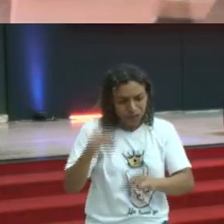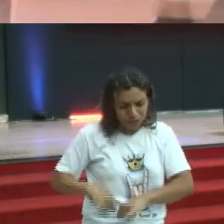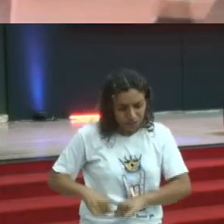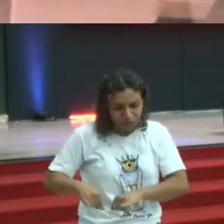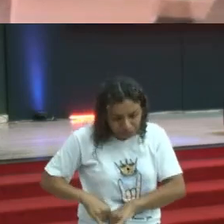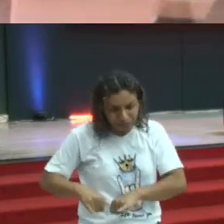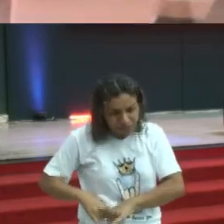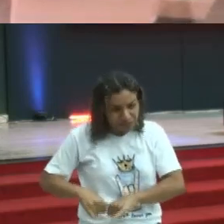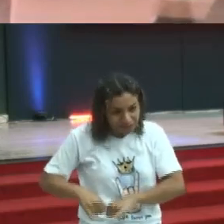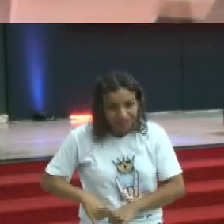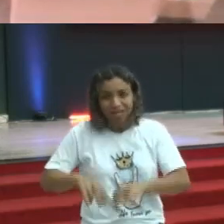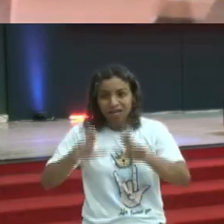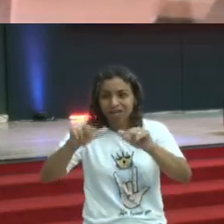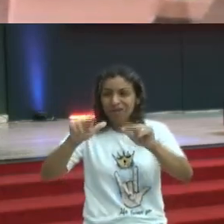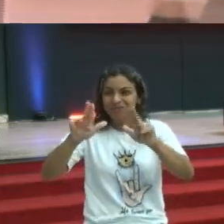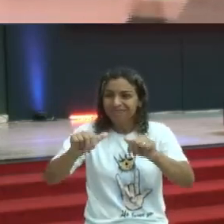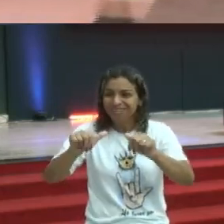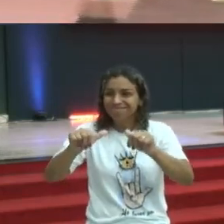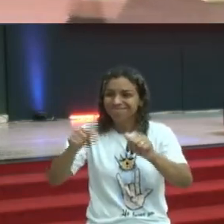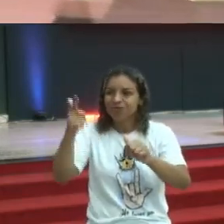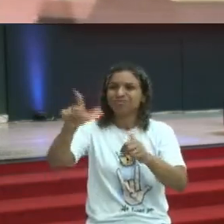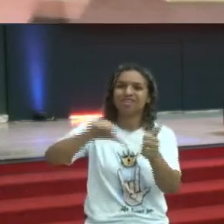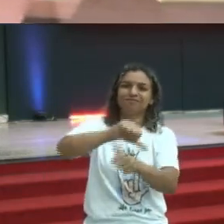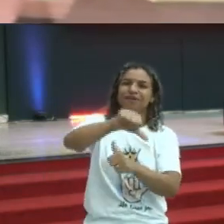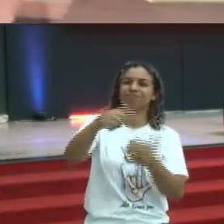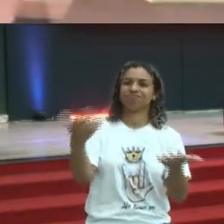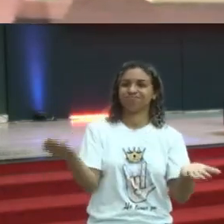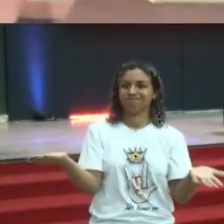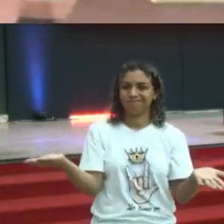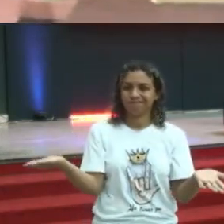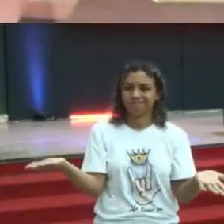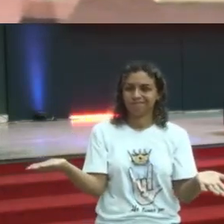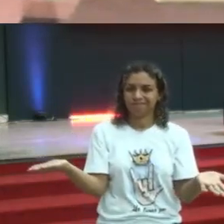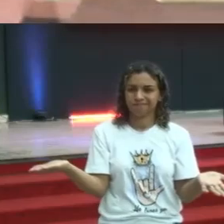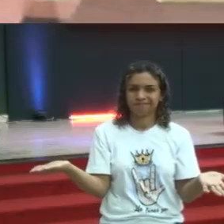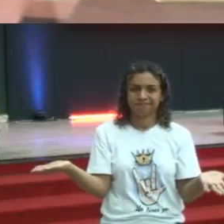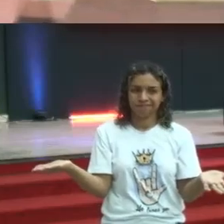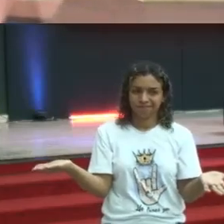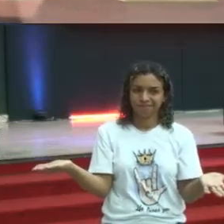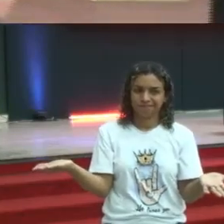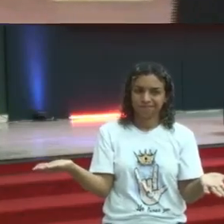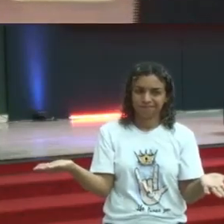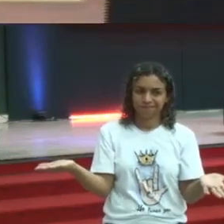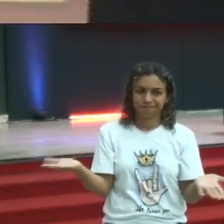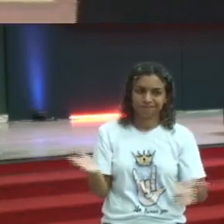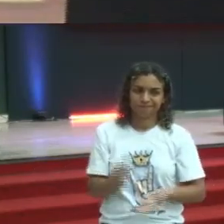anos e não conseguem mudar.